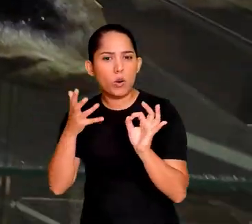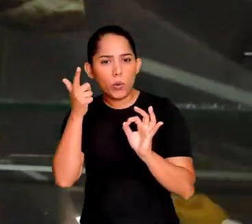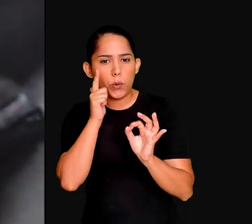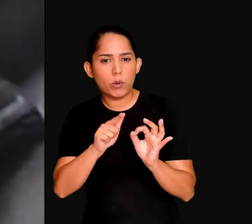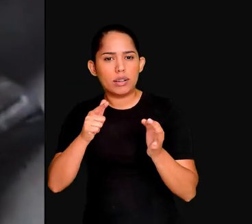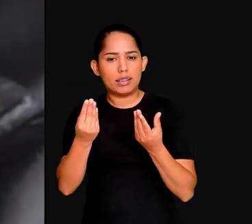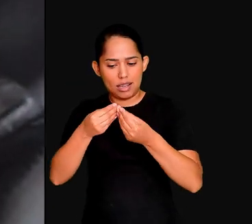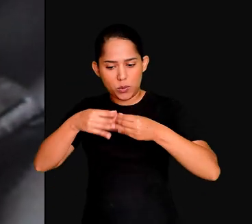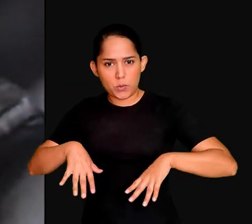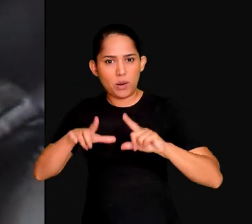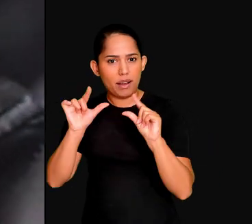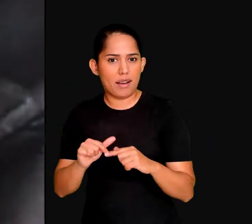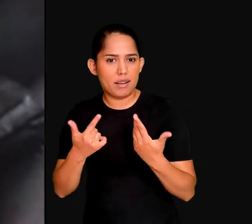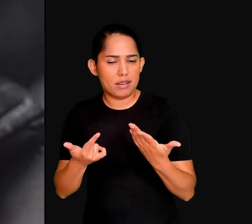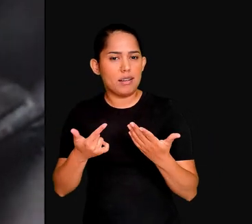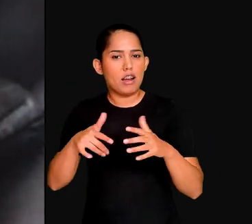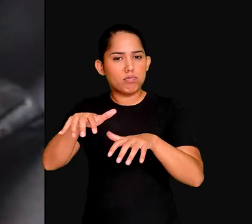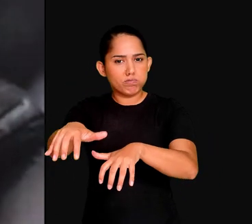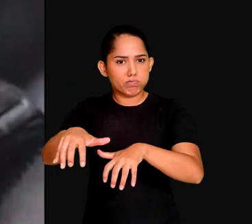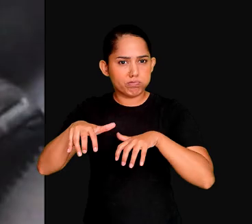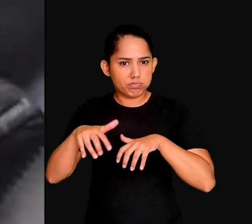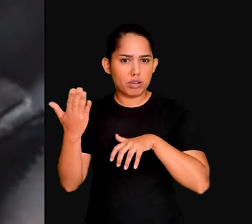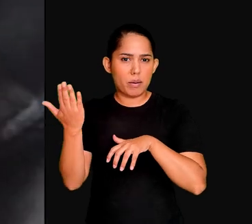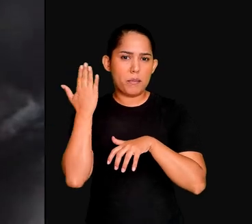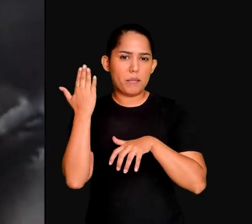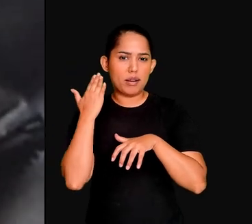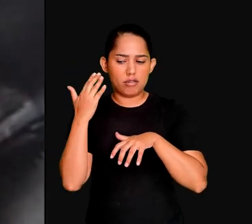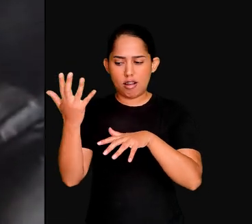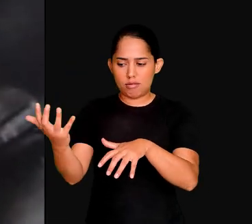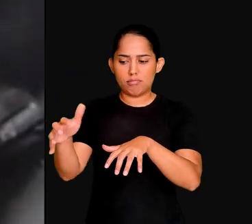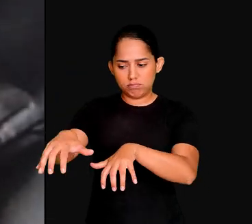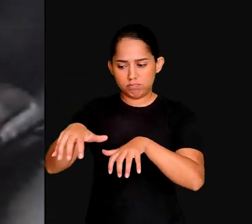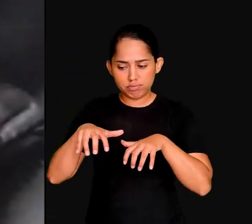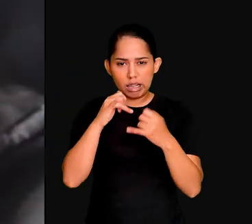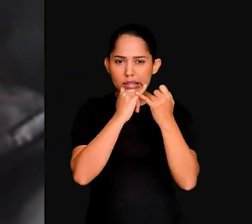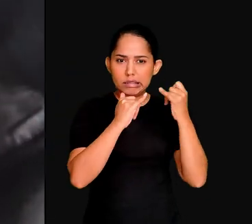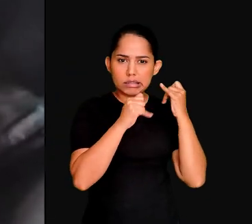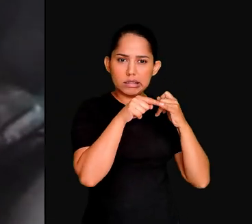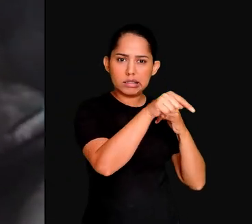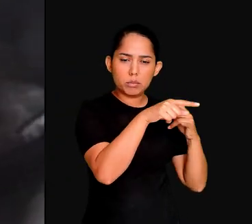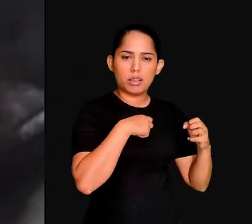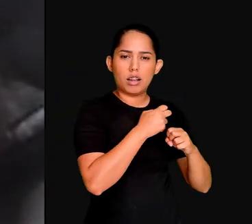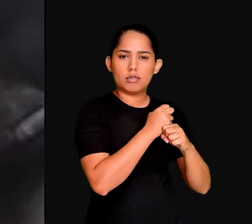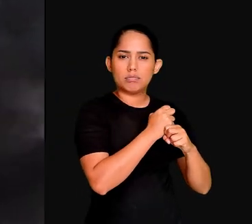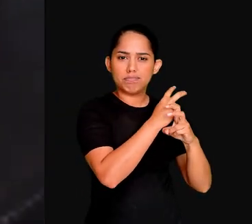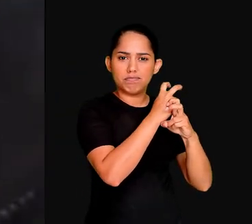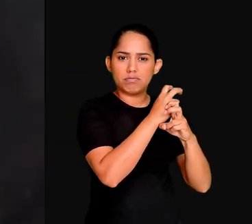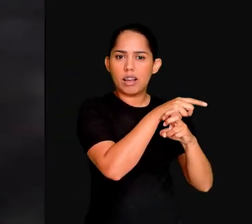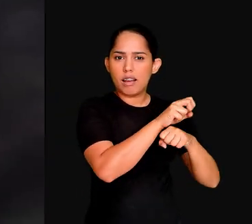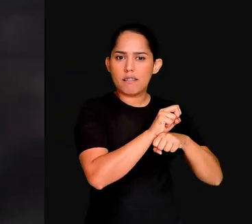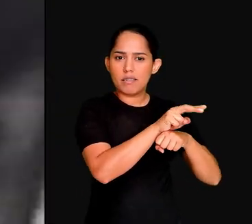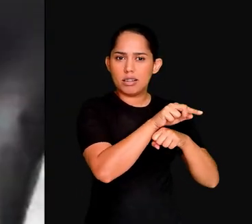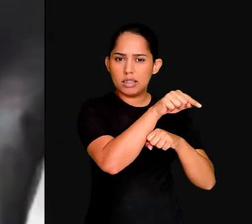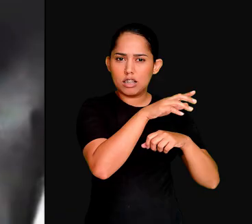ser muito eficiente em termos de custo de produção. A produtividade, na época, semelhante à lavoura com veneno.